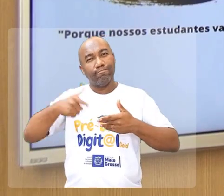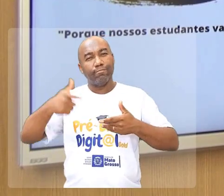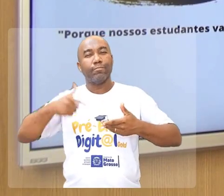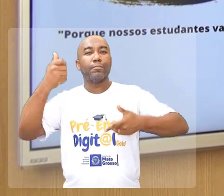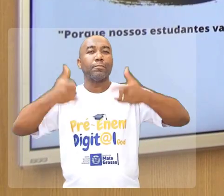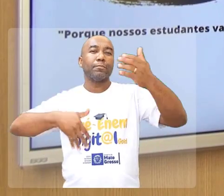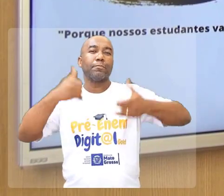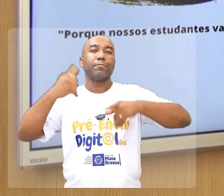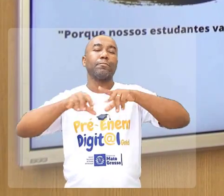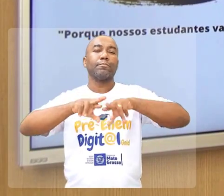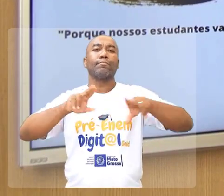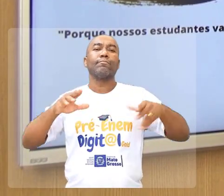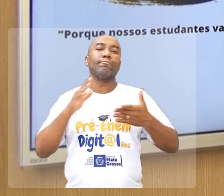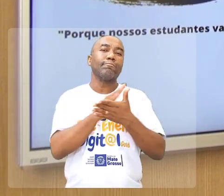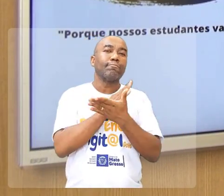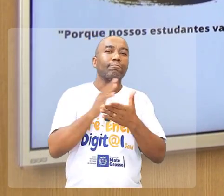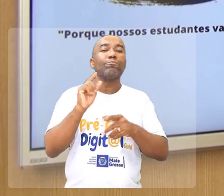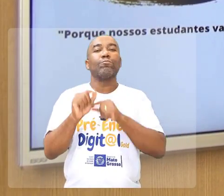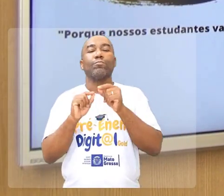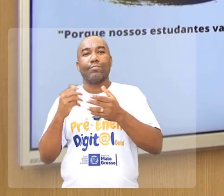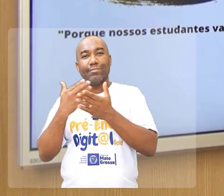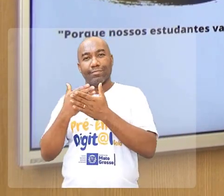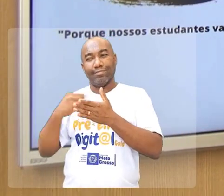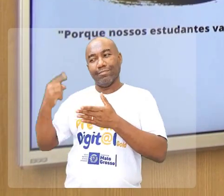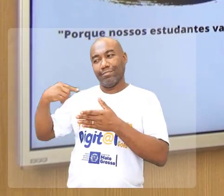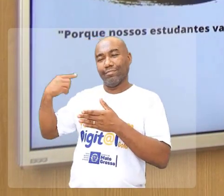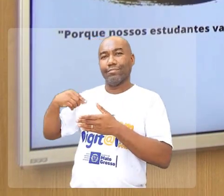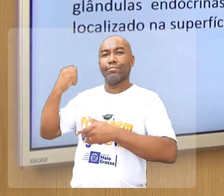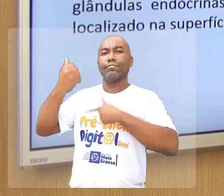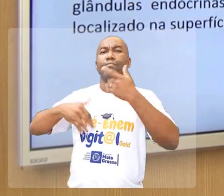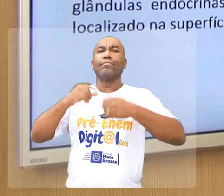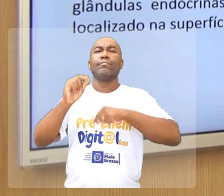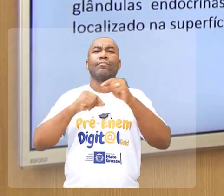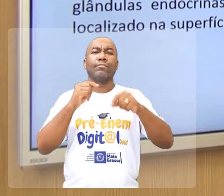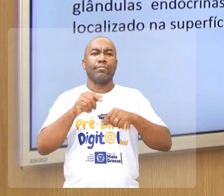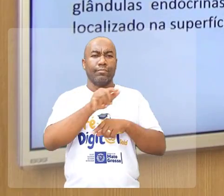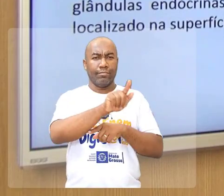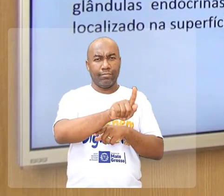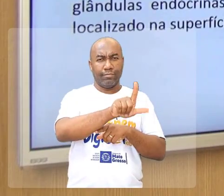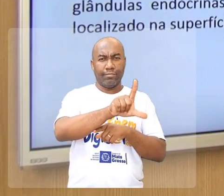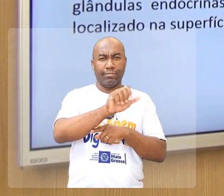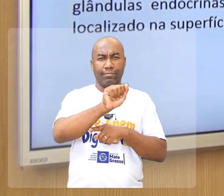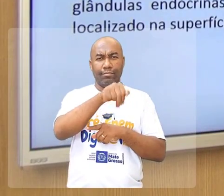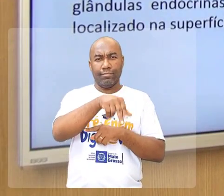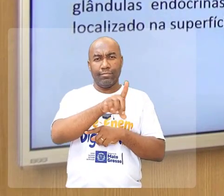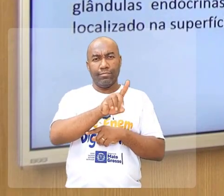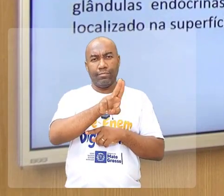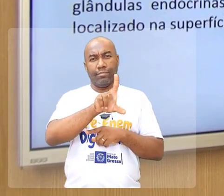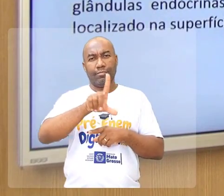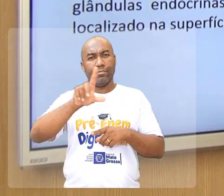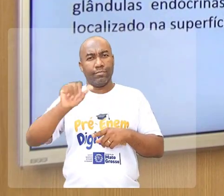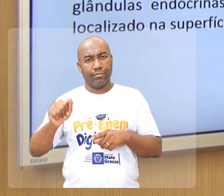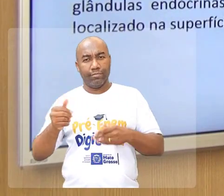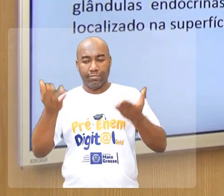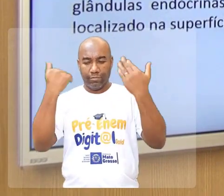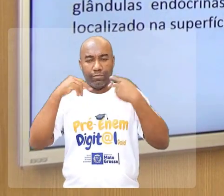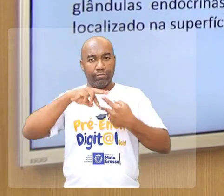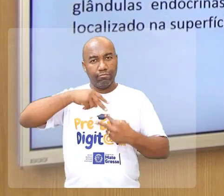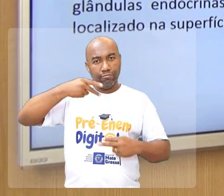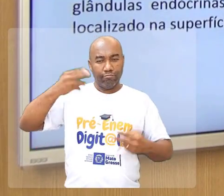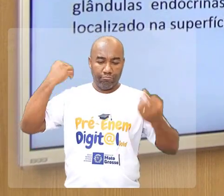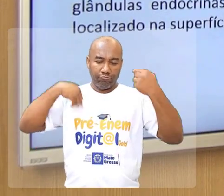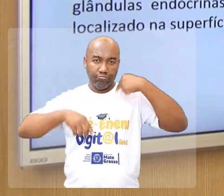revisão de algumas das principais glândulas do nosso sistema